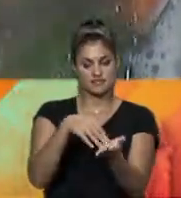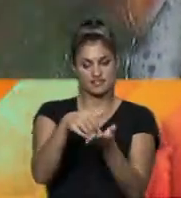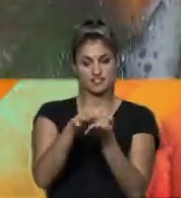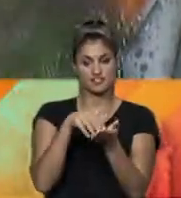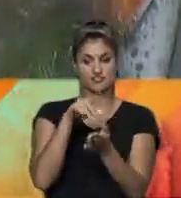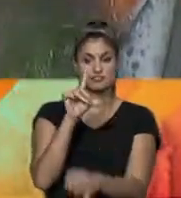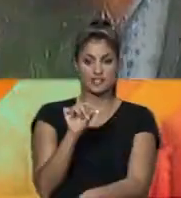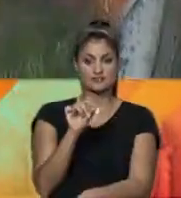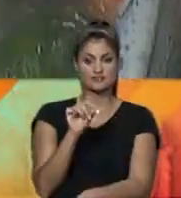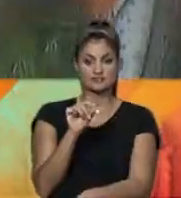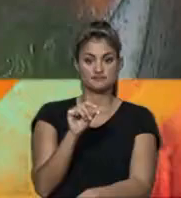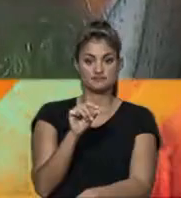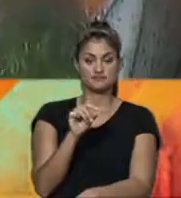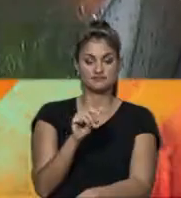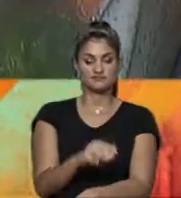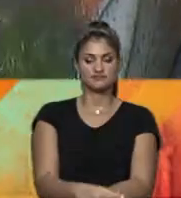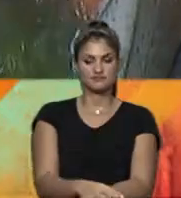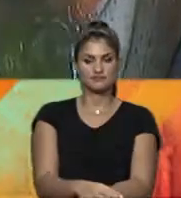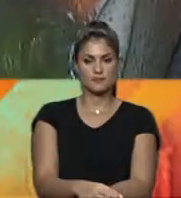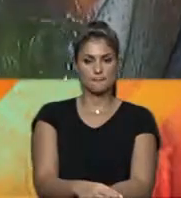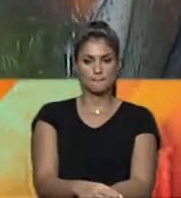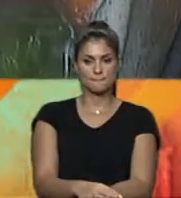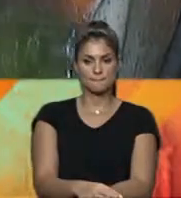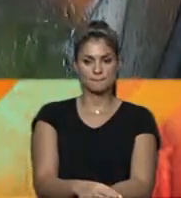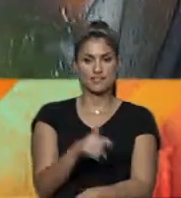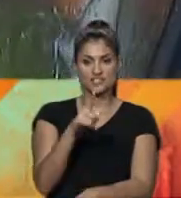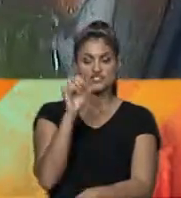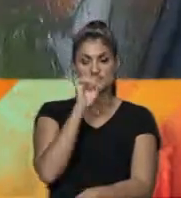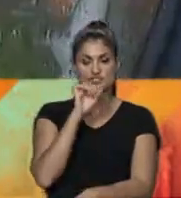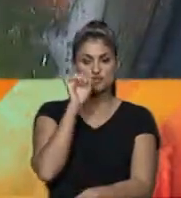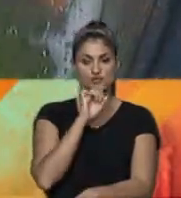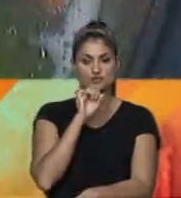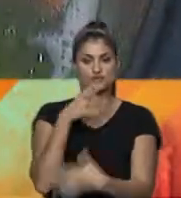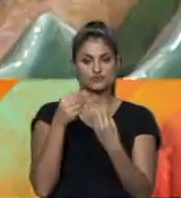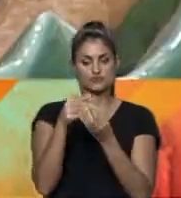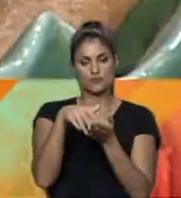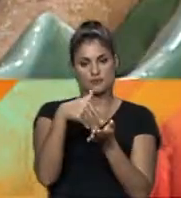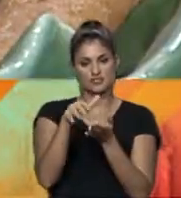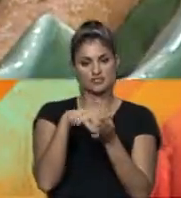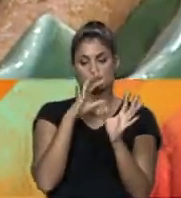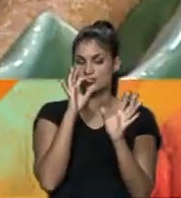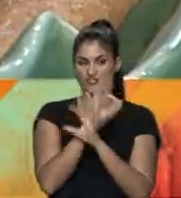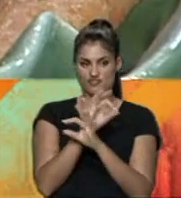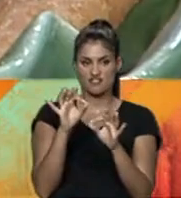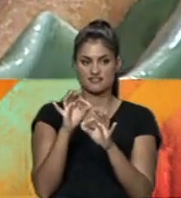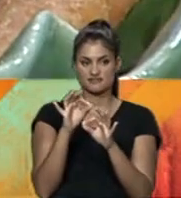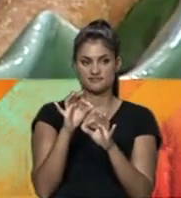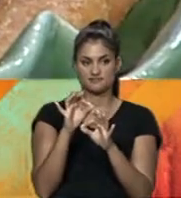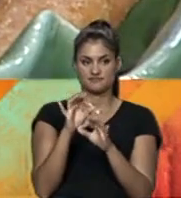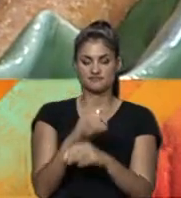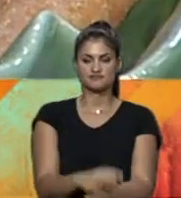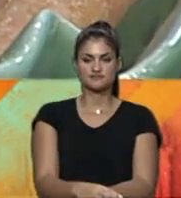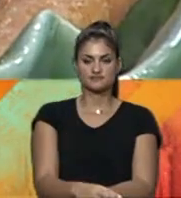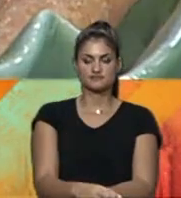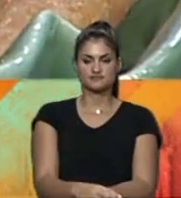também usa-se bastante. Coloca-se estas cenourinhas com um patê delicioso. Com a maçã.